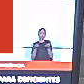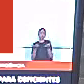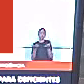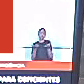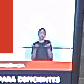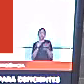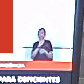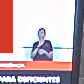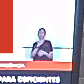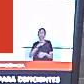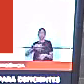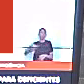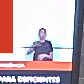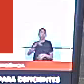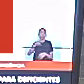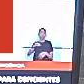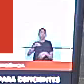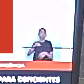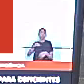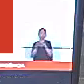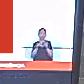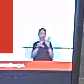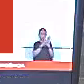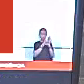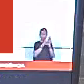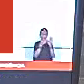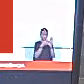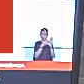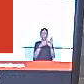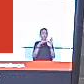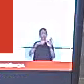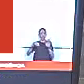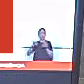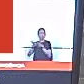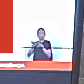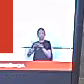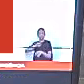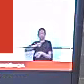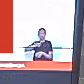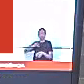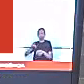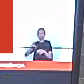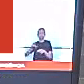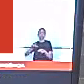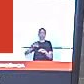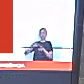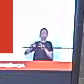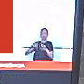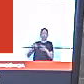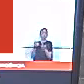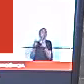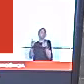são iguais perante a lei, sem distinção de qualquer natureza, o porquê que a